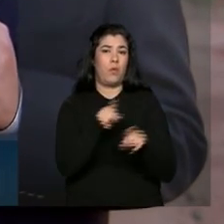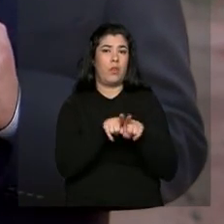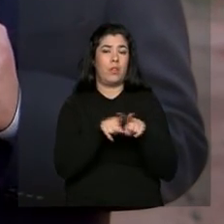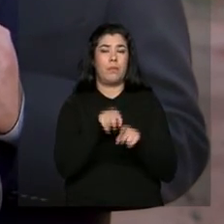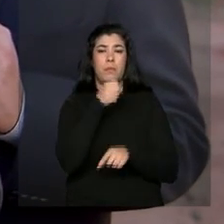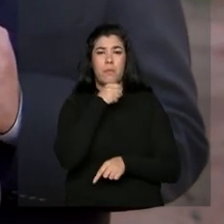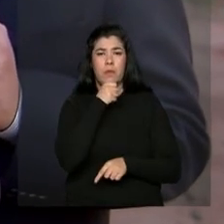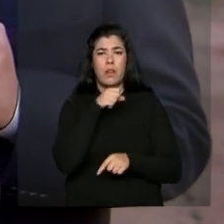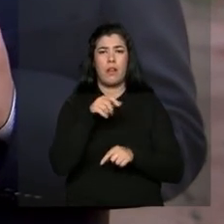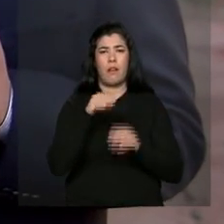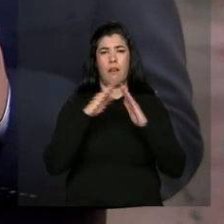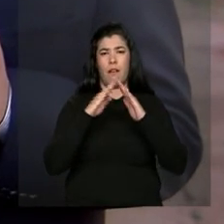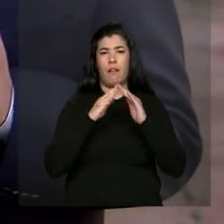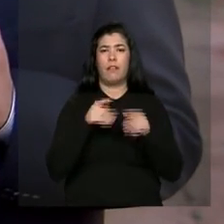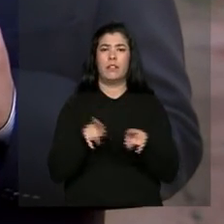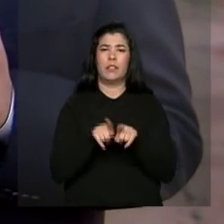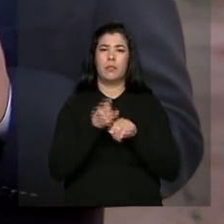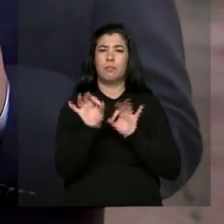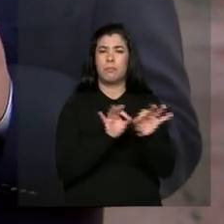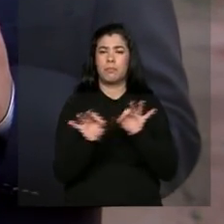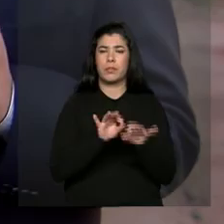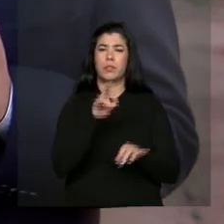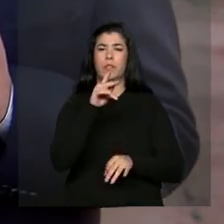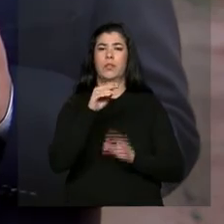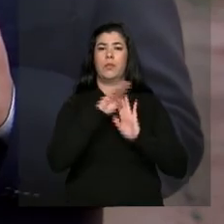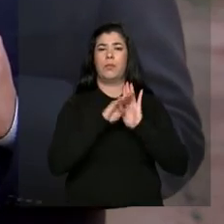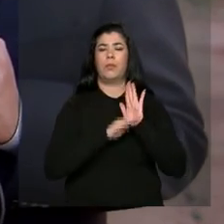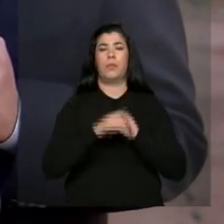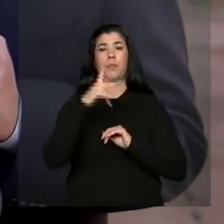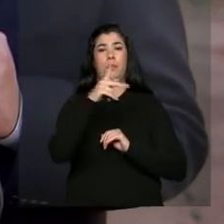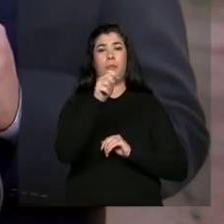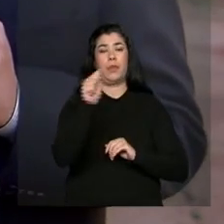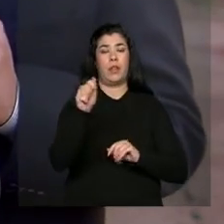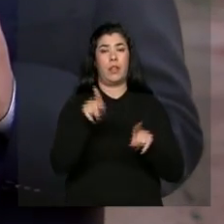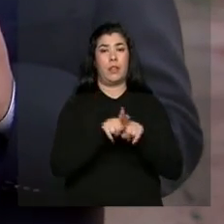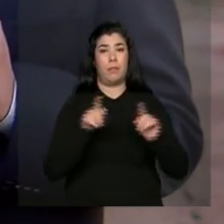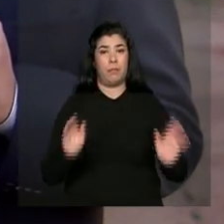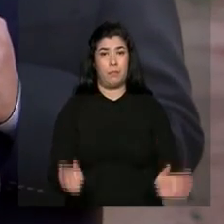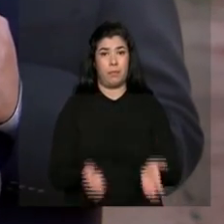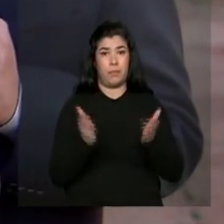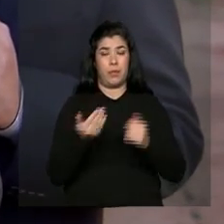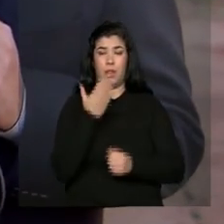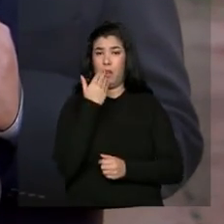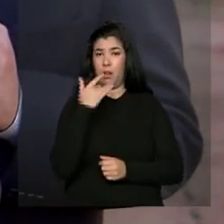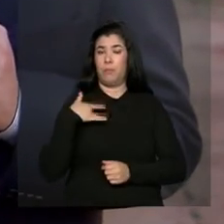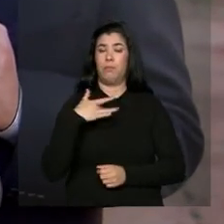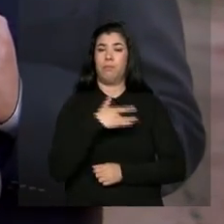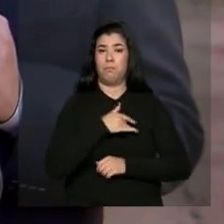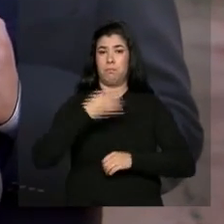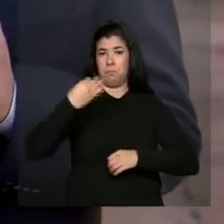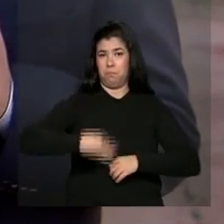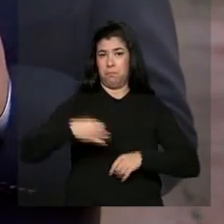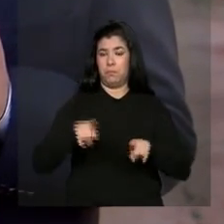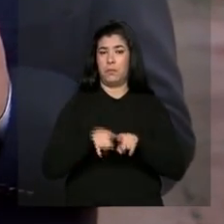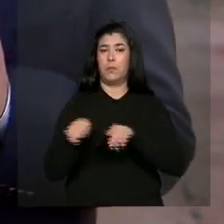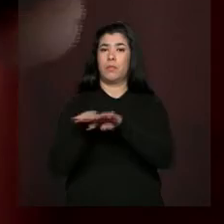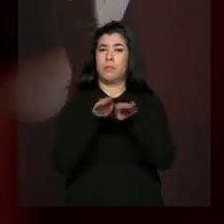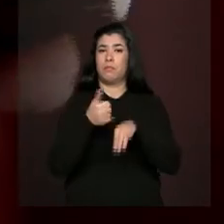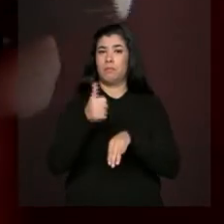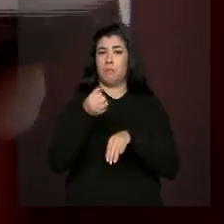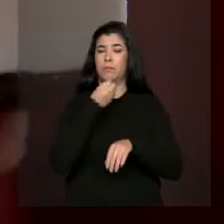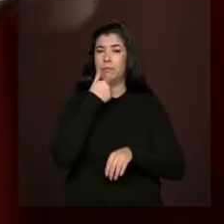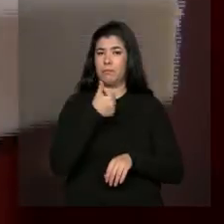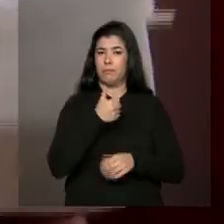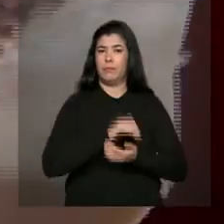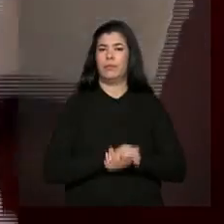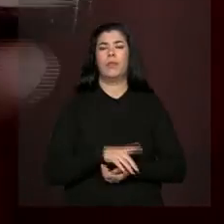os produtos do PAA em todo o país. A ideia é incentivar uma alimentação mais saudável e equilibrada.